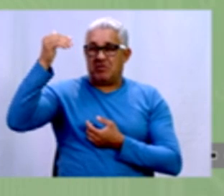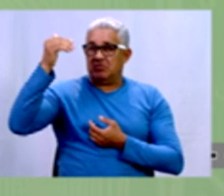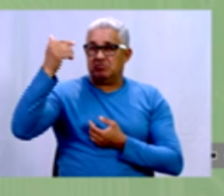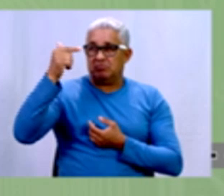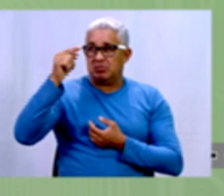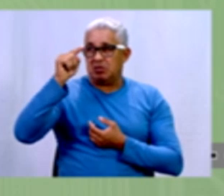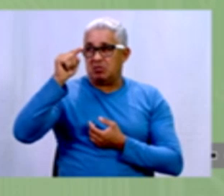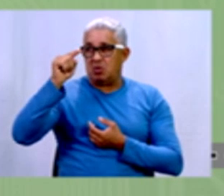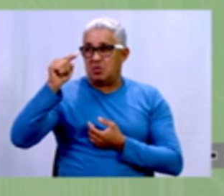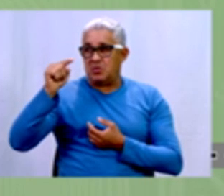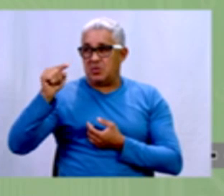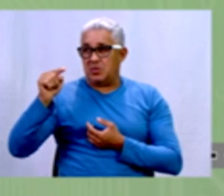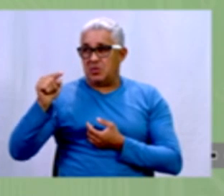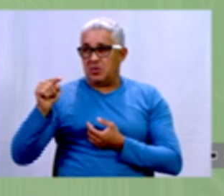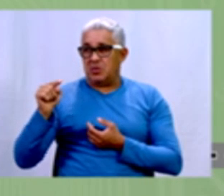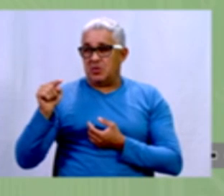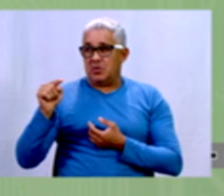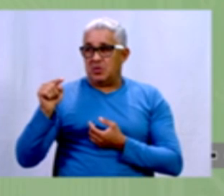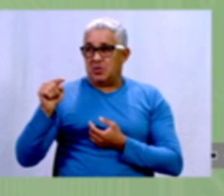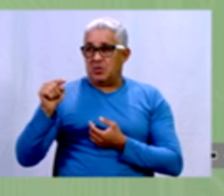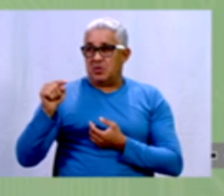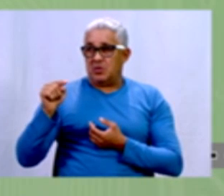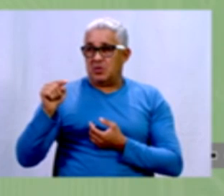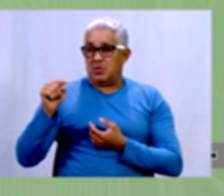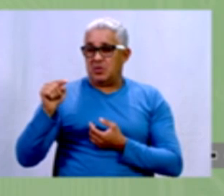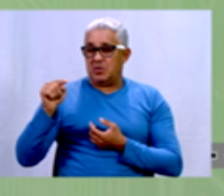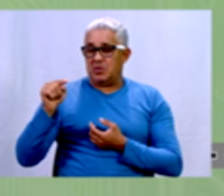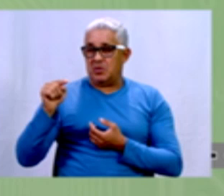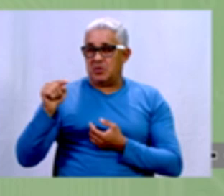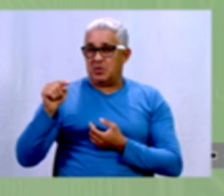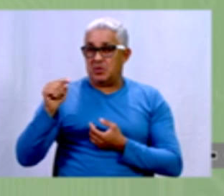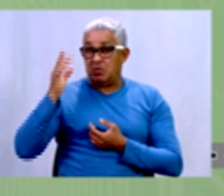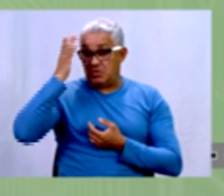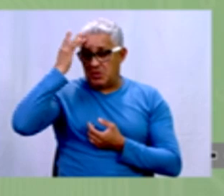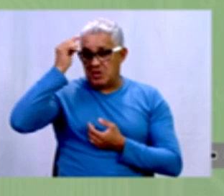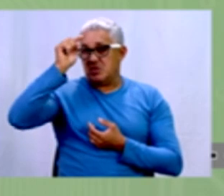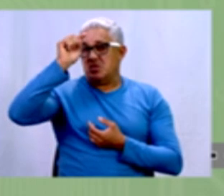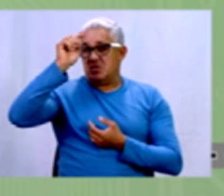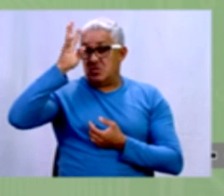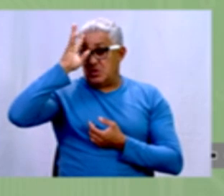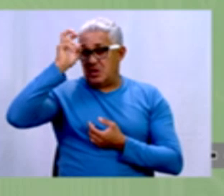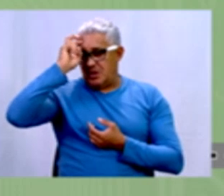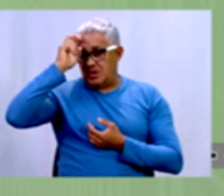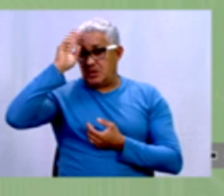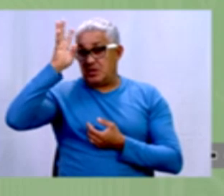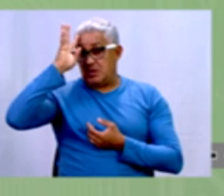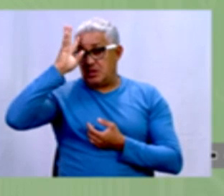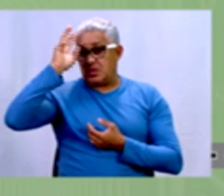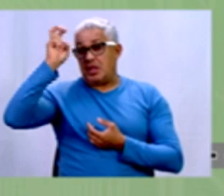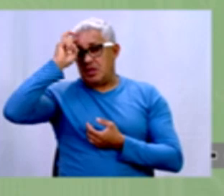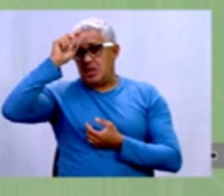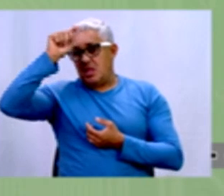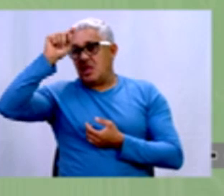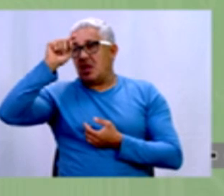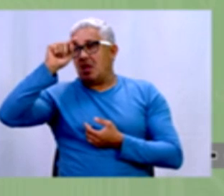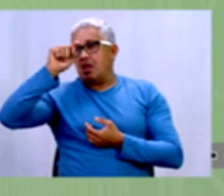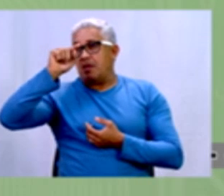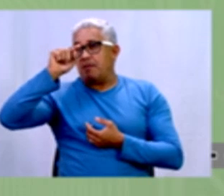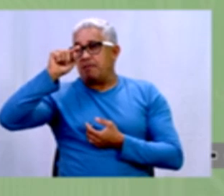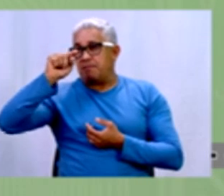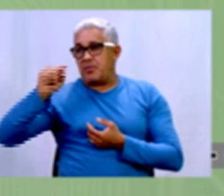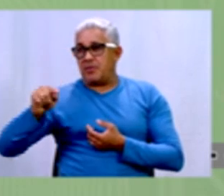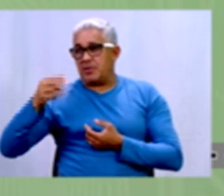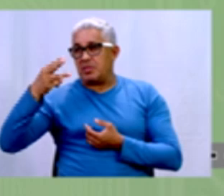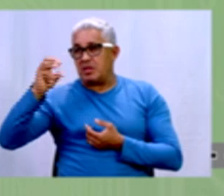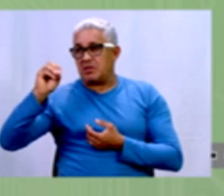tá? Mas aí, já no dia seguinte aqui, de quarta para quinta, veja que aí já houve um progresso grande, ó. De